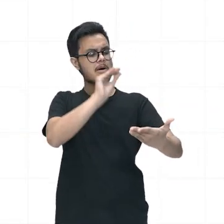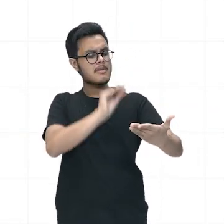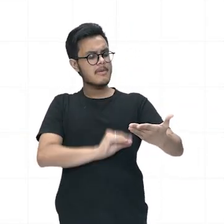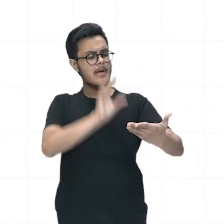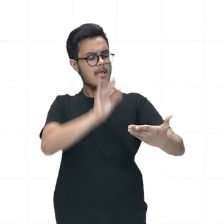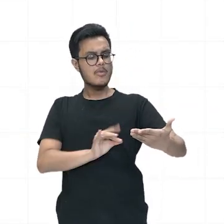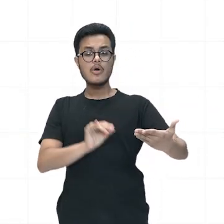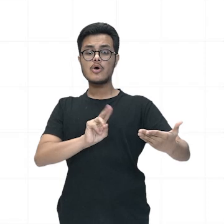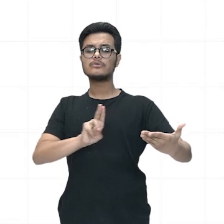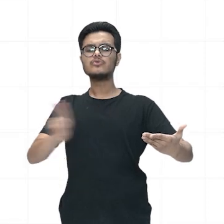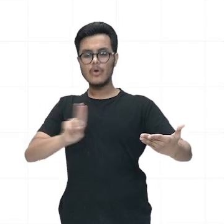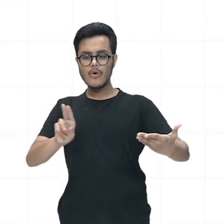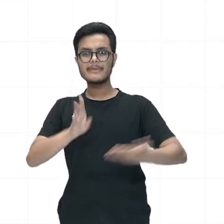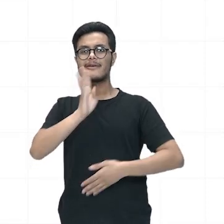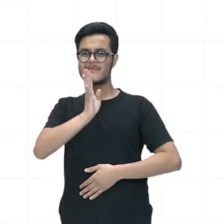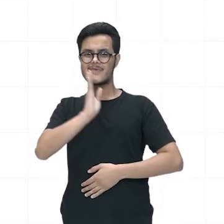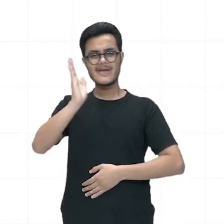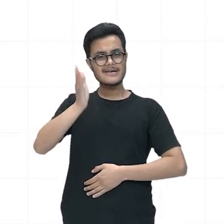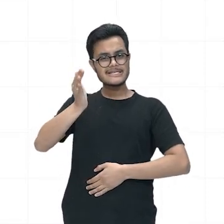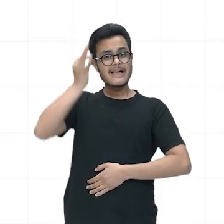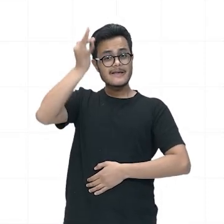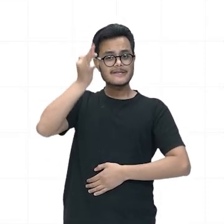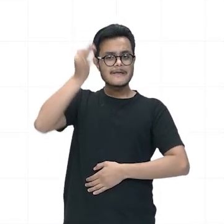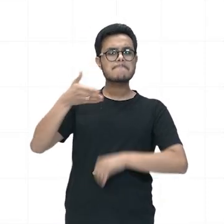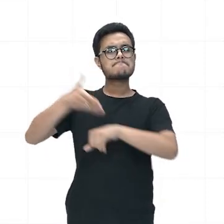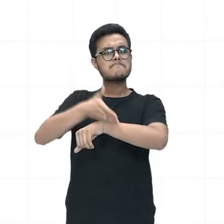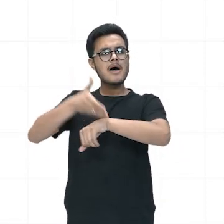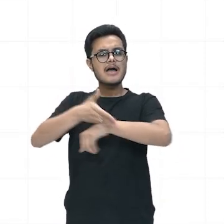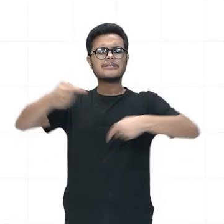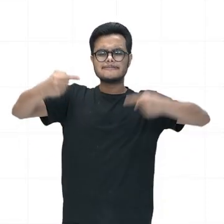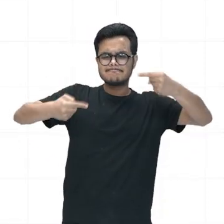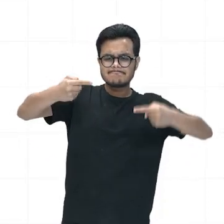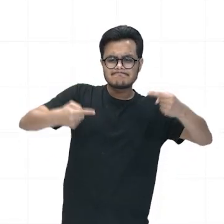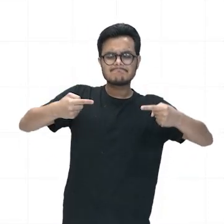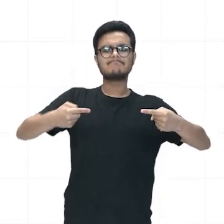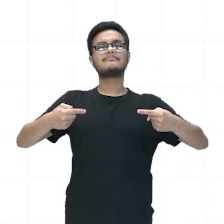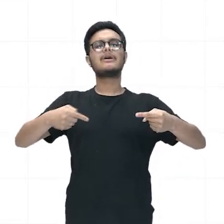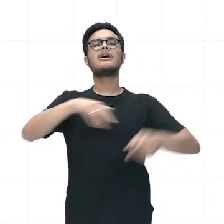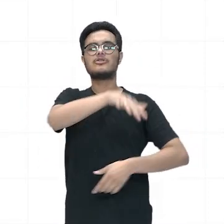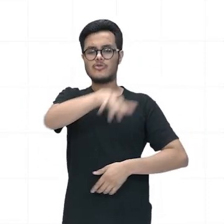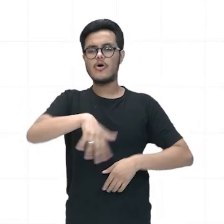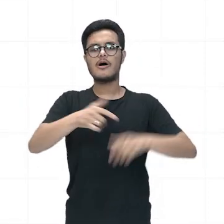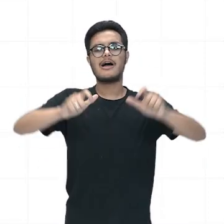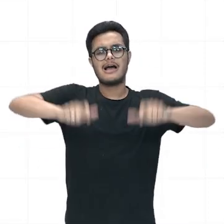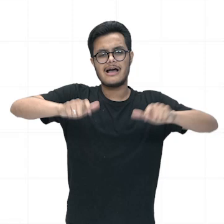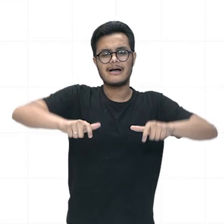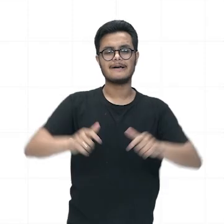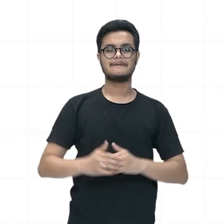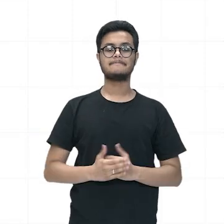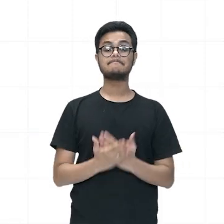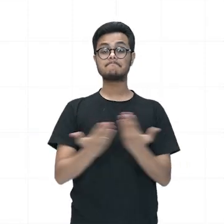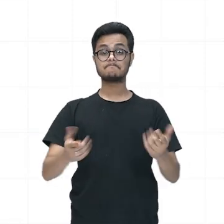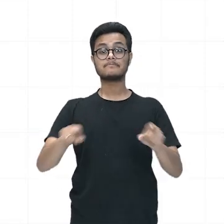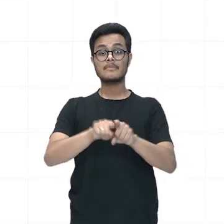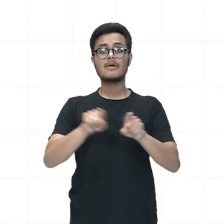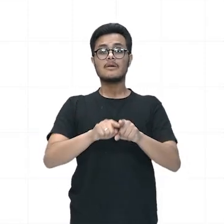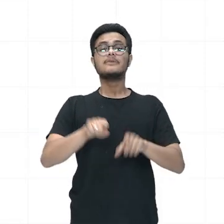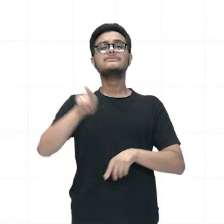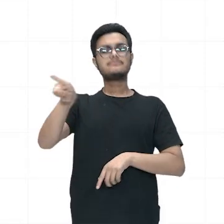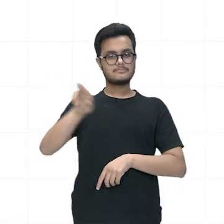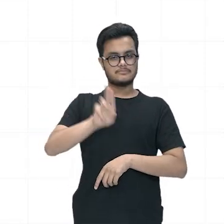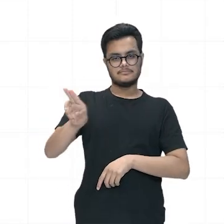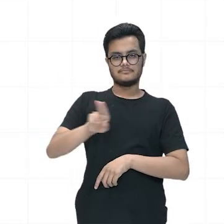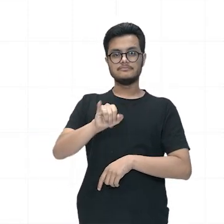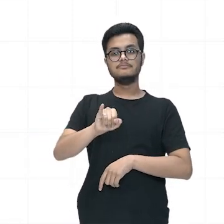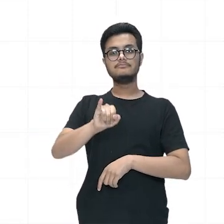nomes, né, que participaram, então, dessa Guerra de Troia através, então, do quê? Da Ilíada,